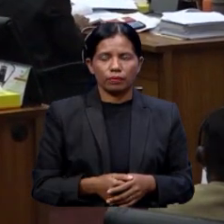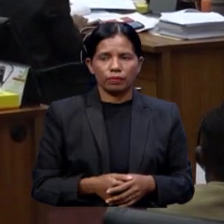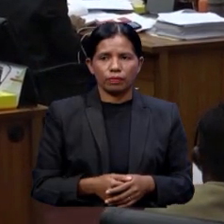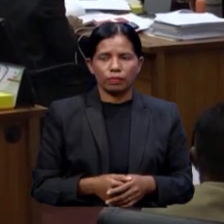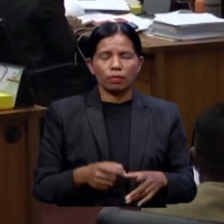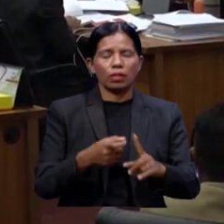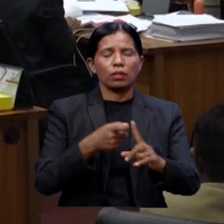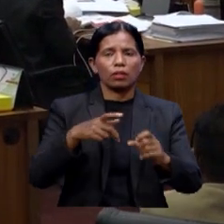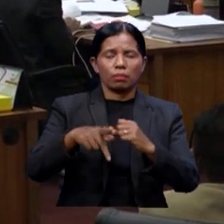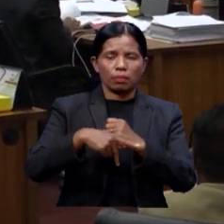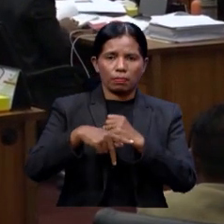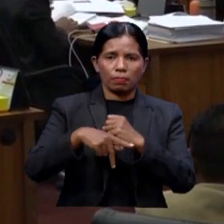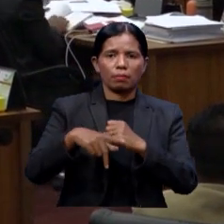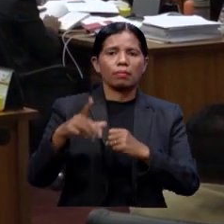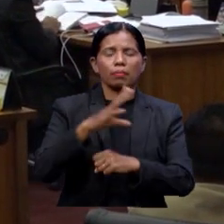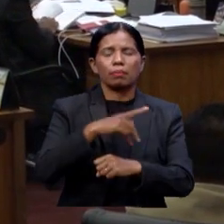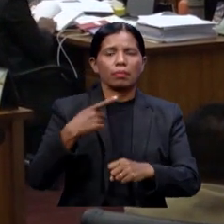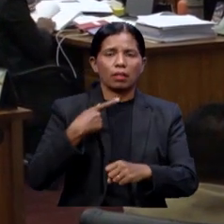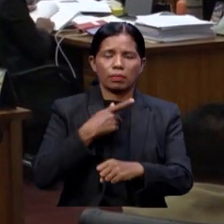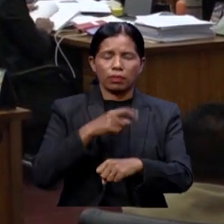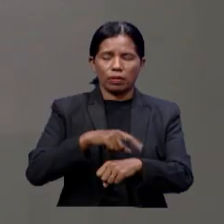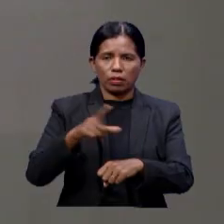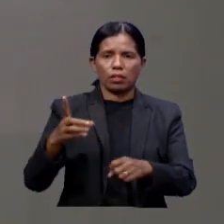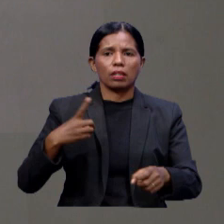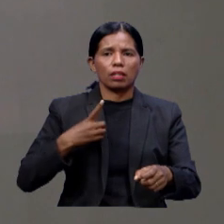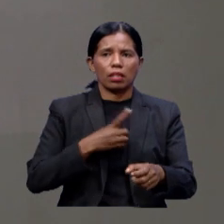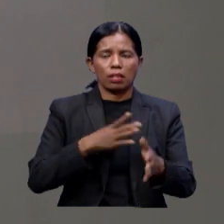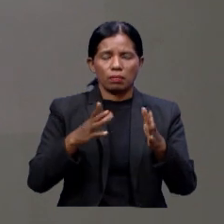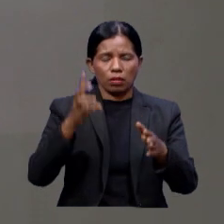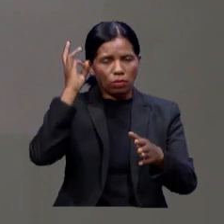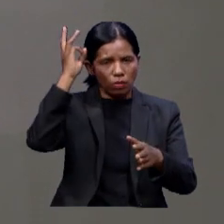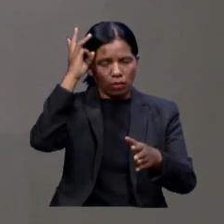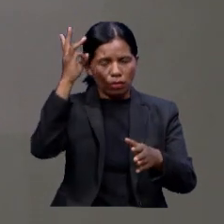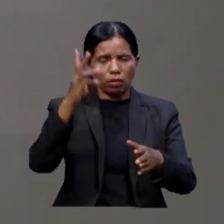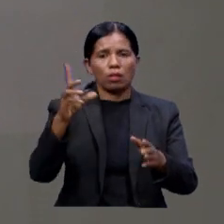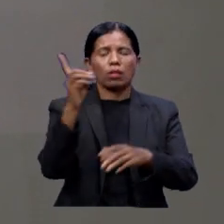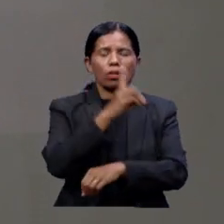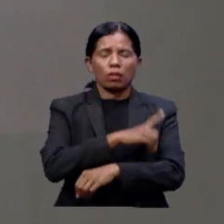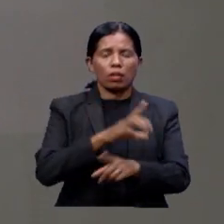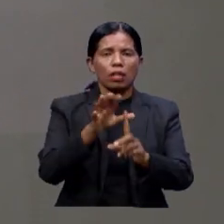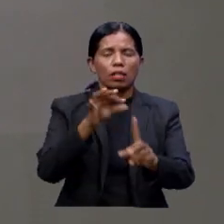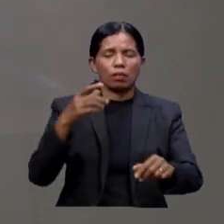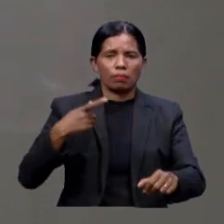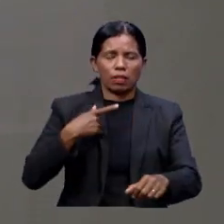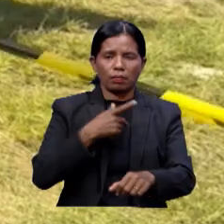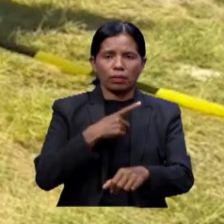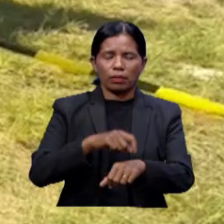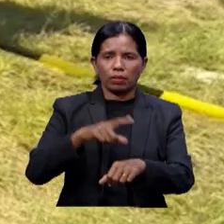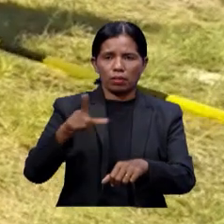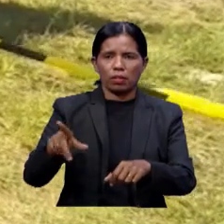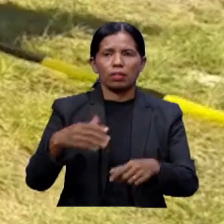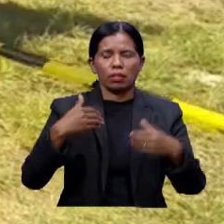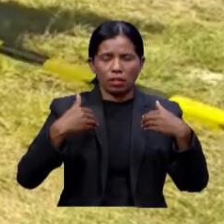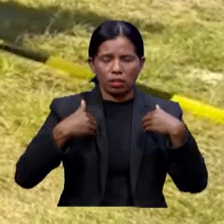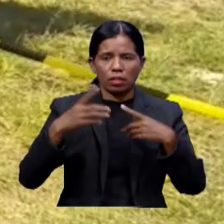Lihusi plenaria iha Parlamento Nasional Tersane, deputado bancada PLP preocupa holorong eleição parlamentar nebe maksei akontese iha lorong ronresing ida fulan